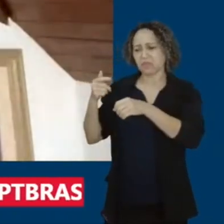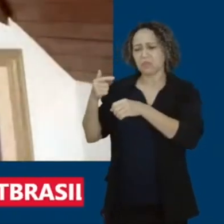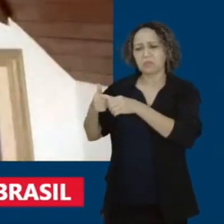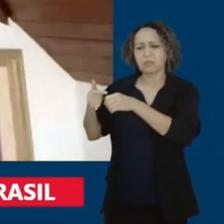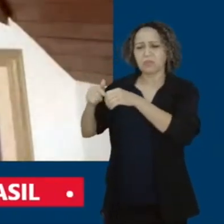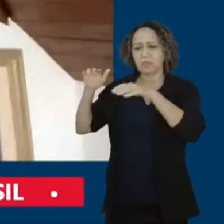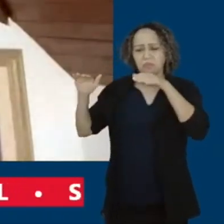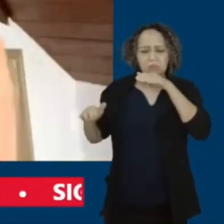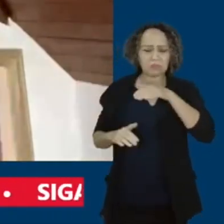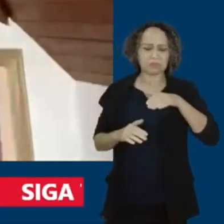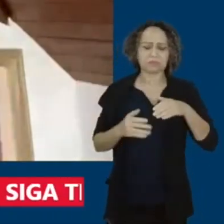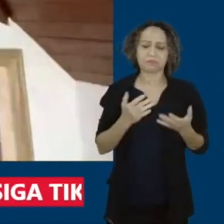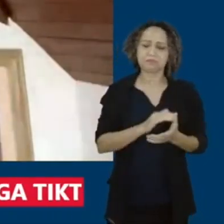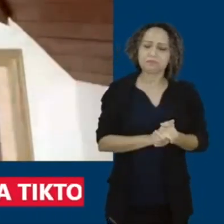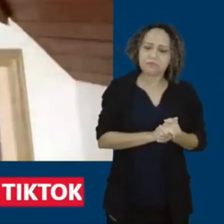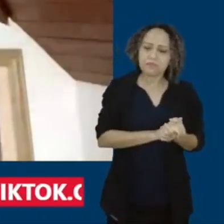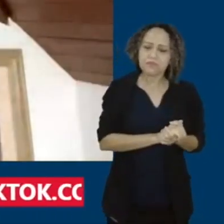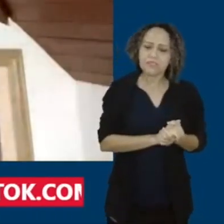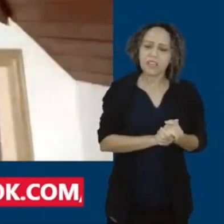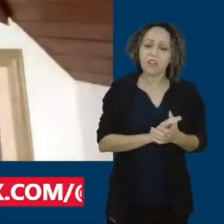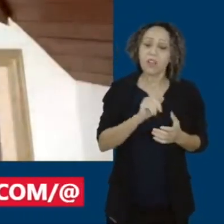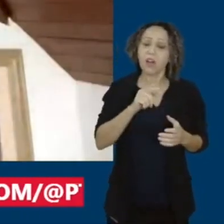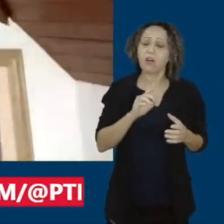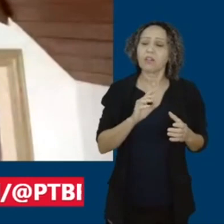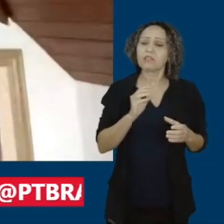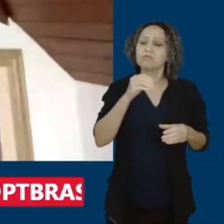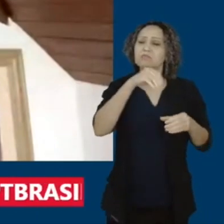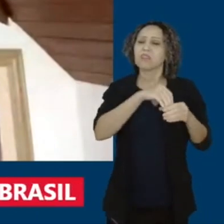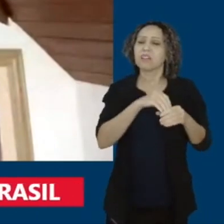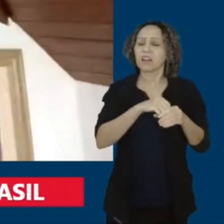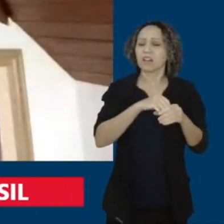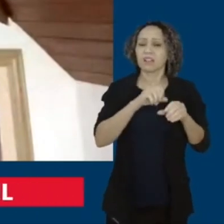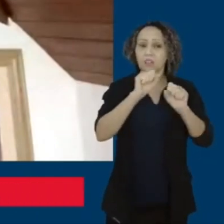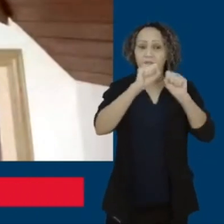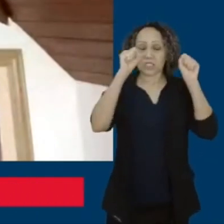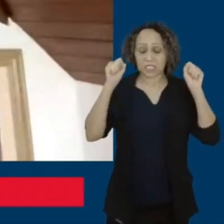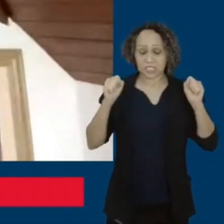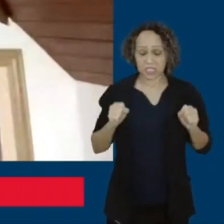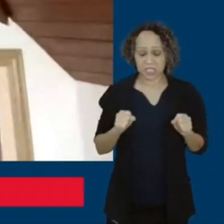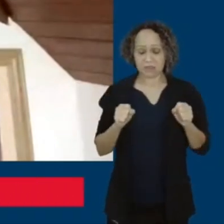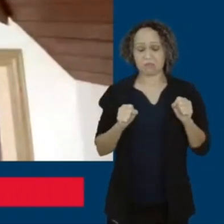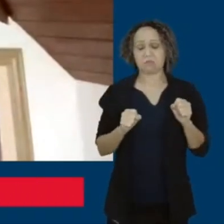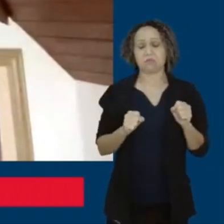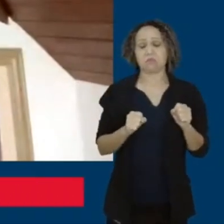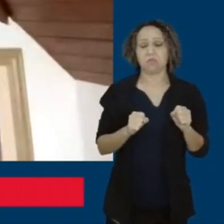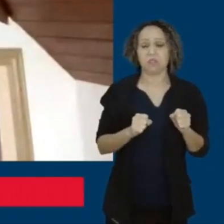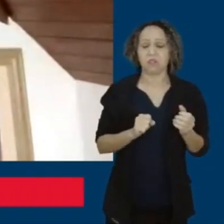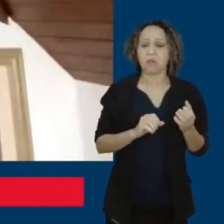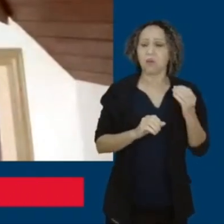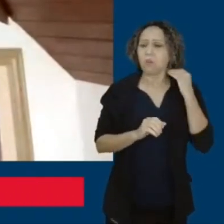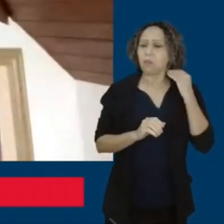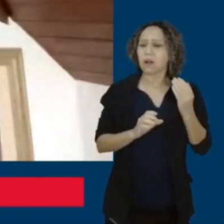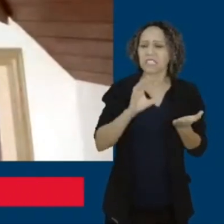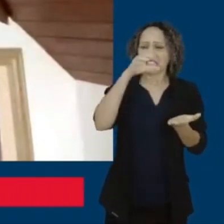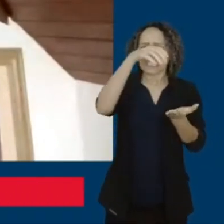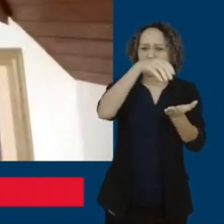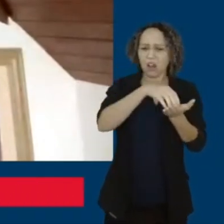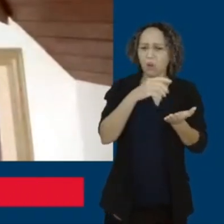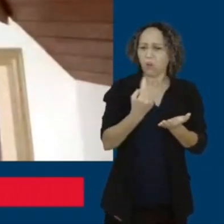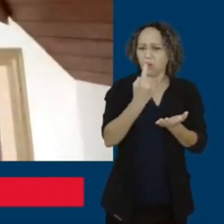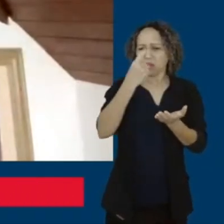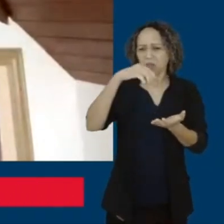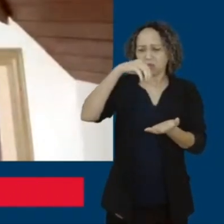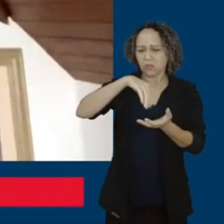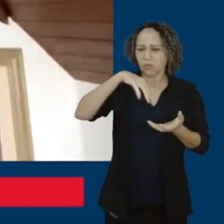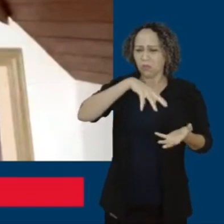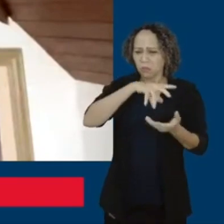implantação do sistema globalizado. Banco Central único no mundo, hegemonia absoluta da geopolítica